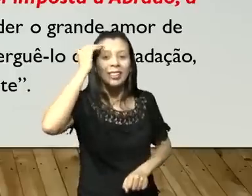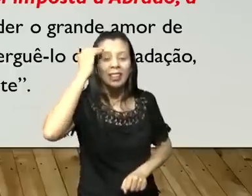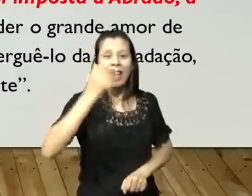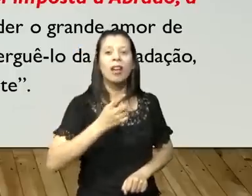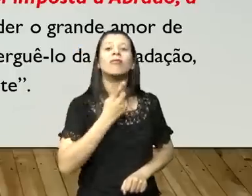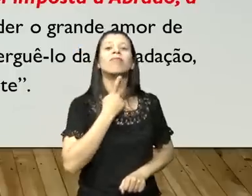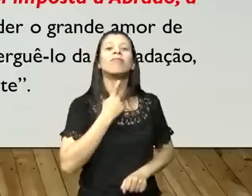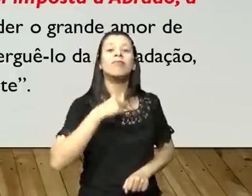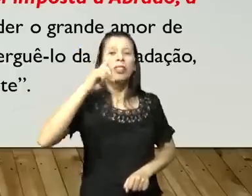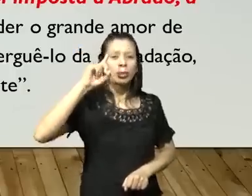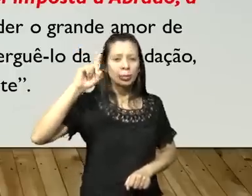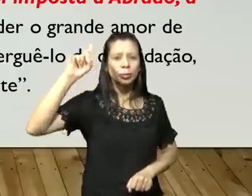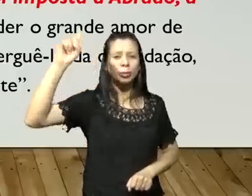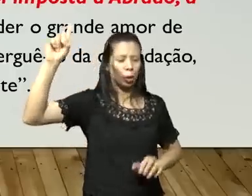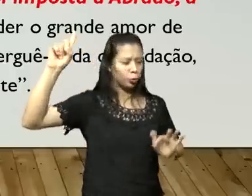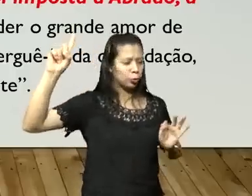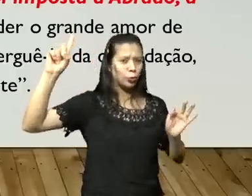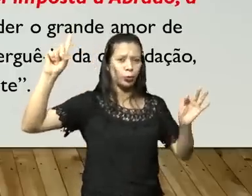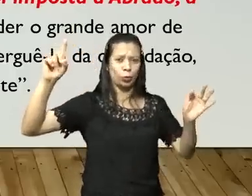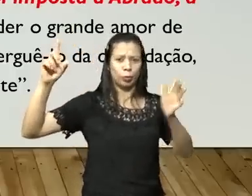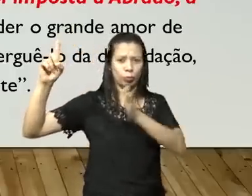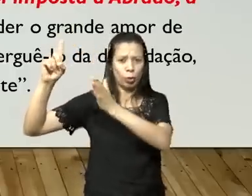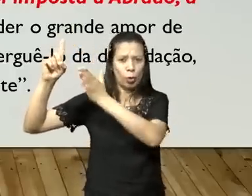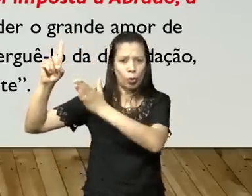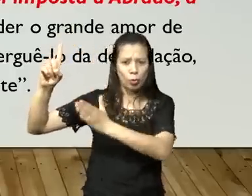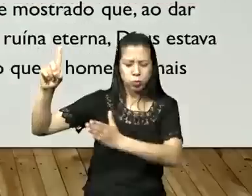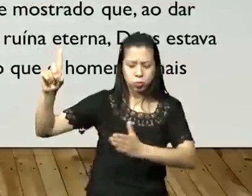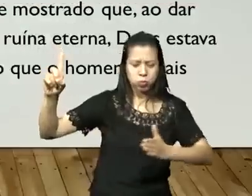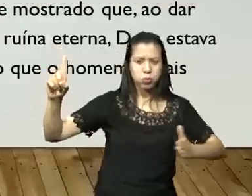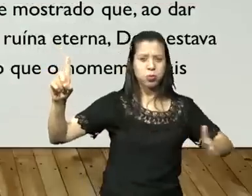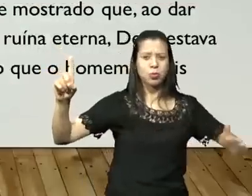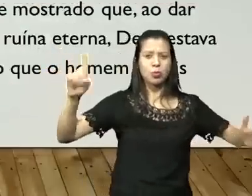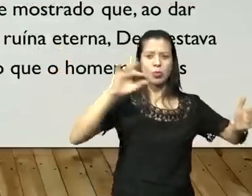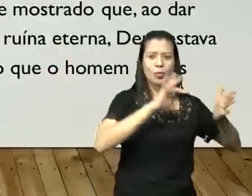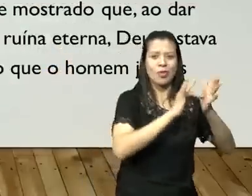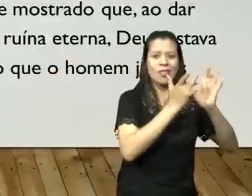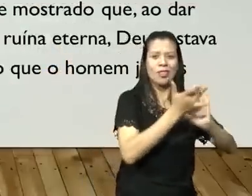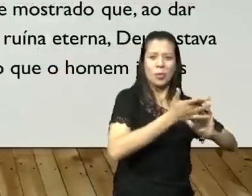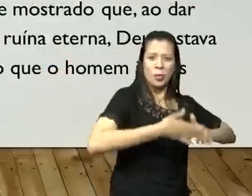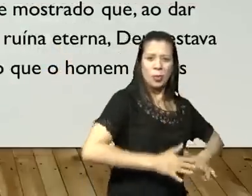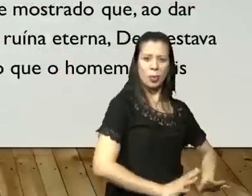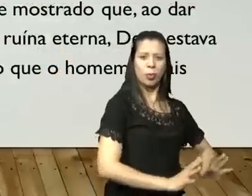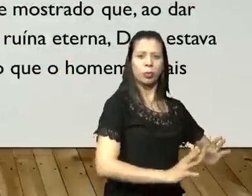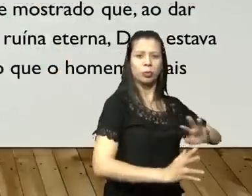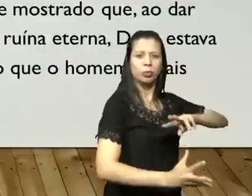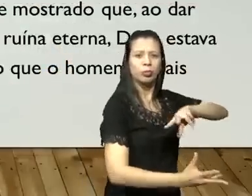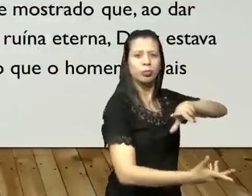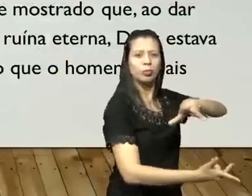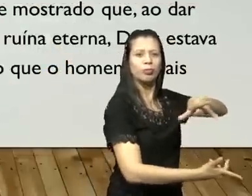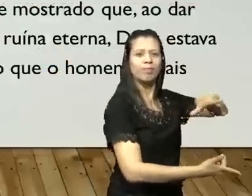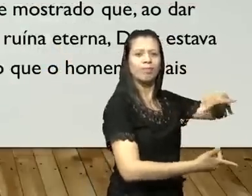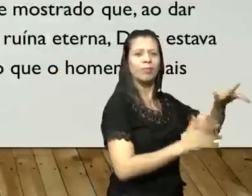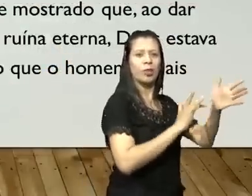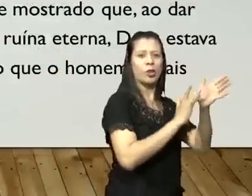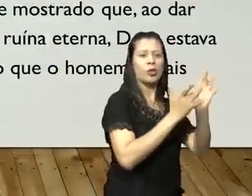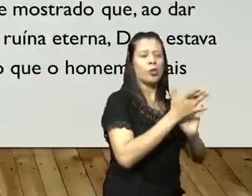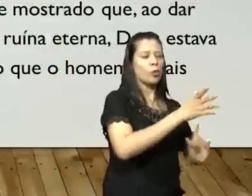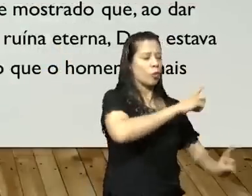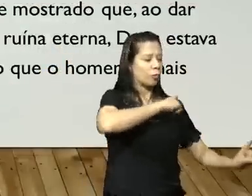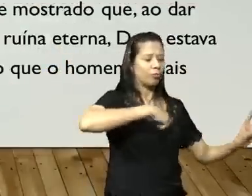erguelo da degradação entregou o seu filho único a tão vergonhosa morte Abraão aprendeu de Deus